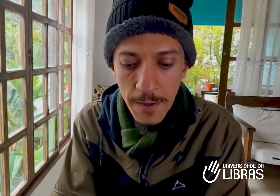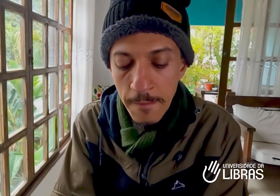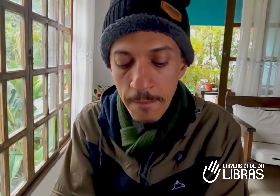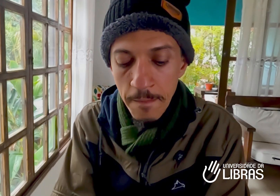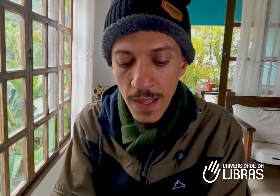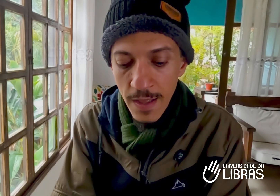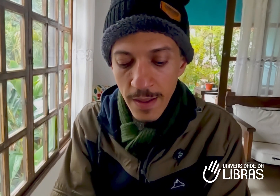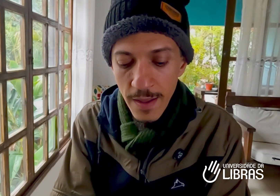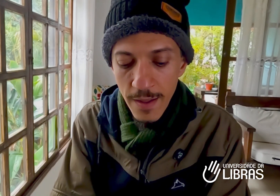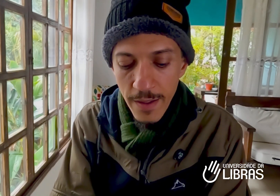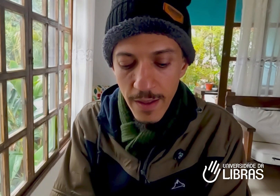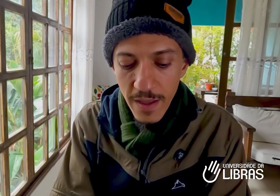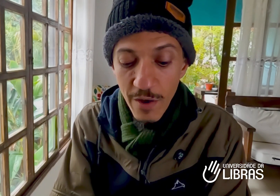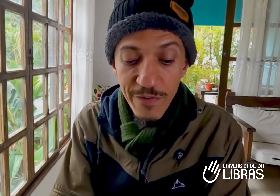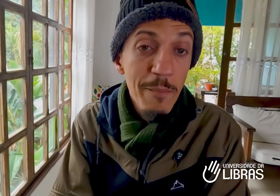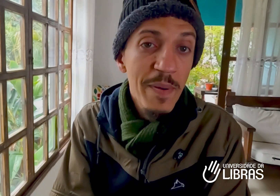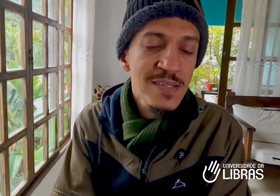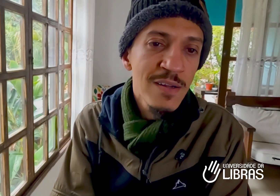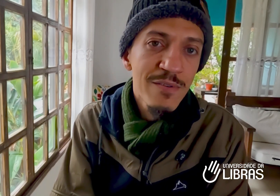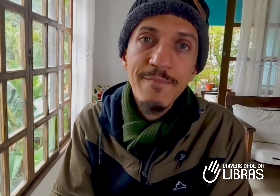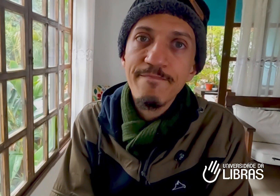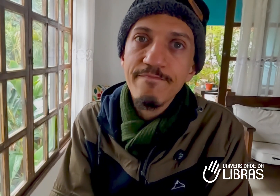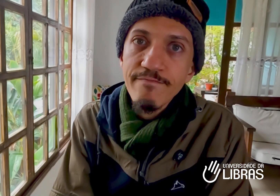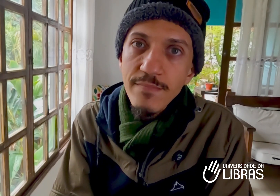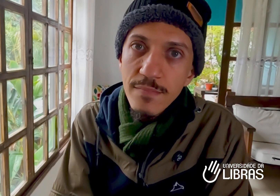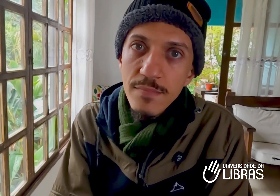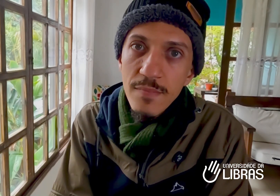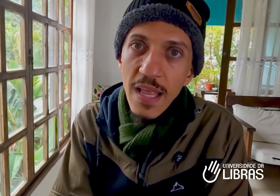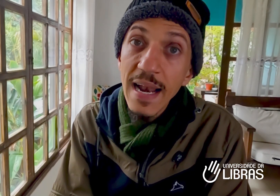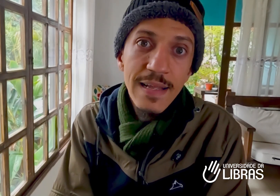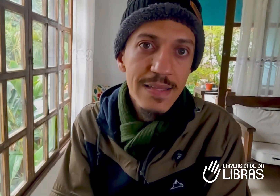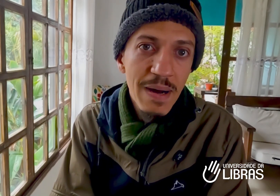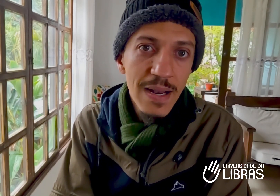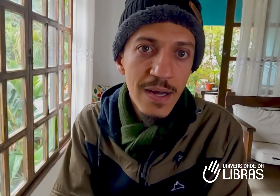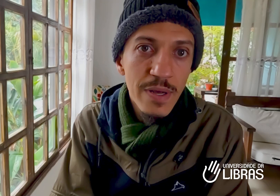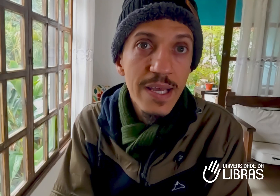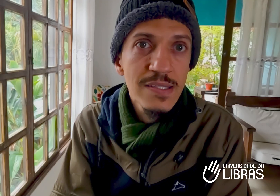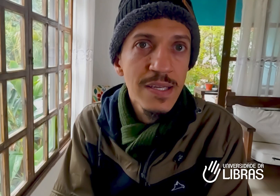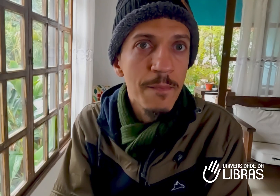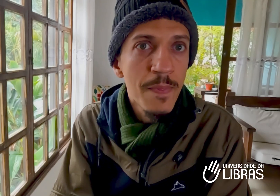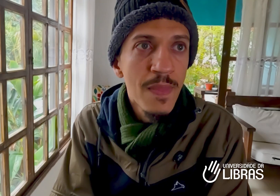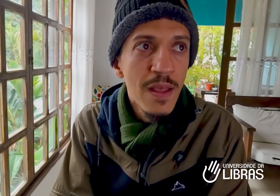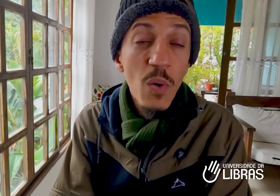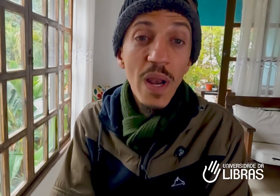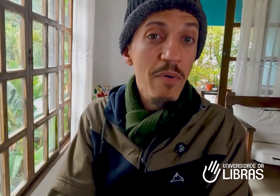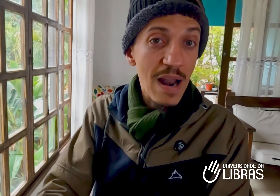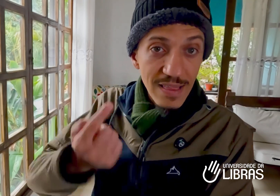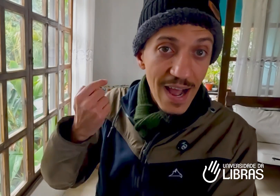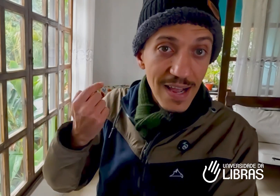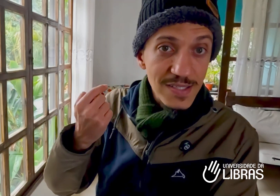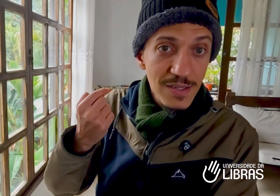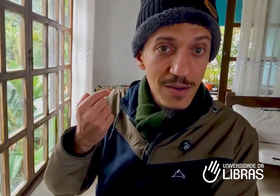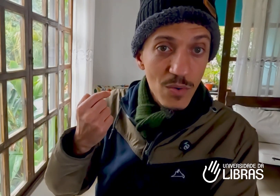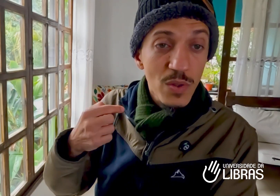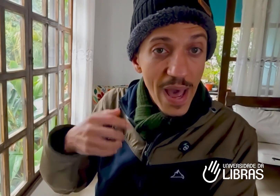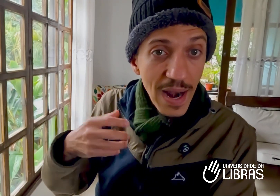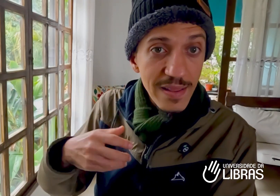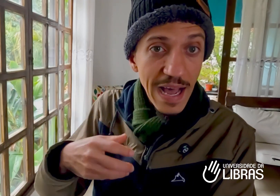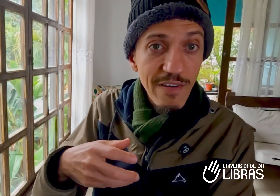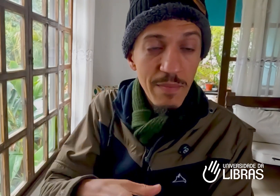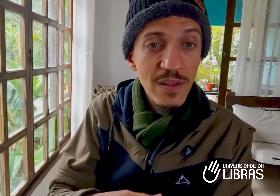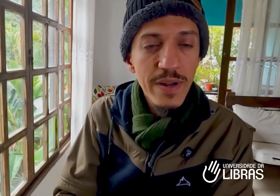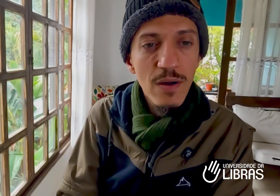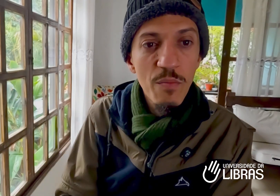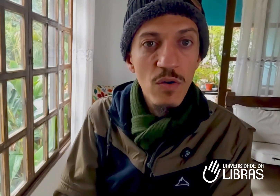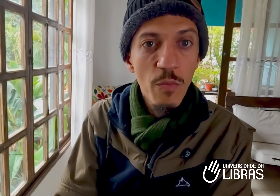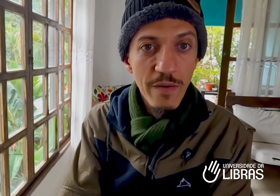diante. E eu fiquei pensando, né? Ela está trabalhando e assim, eu lembro lá atrás, quando ela estava